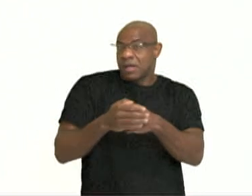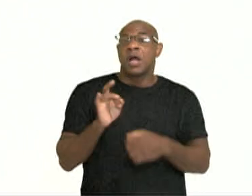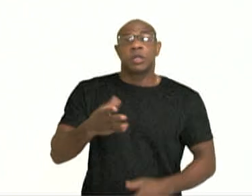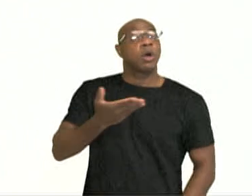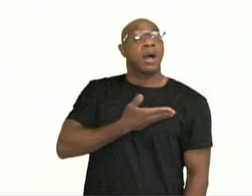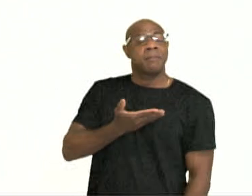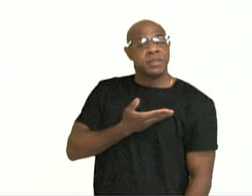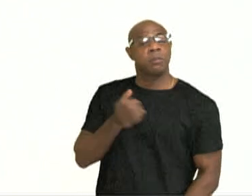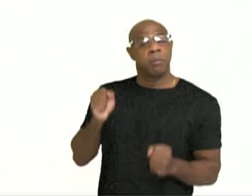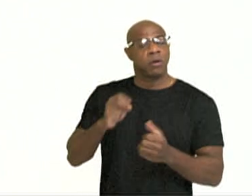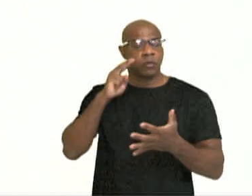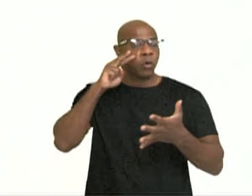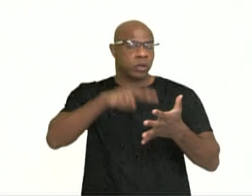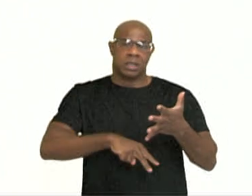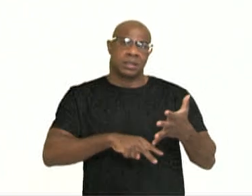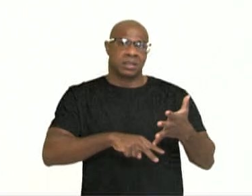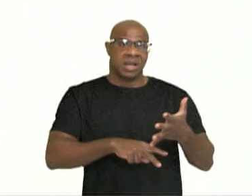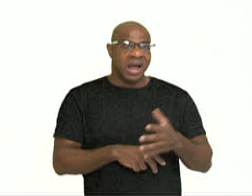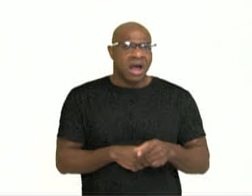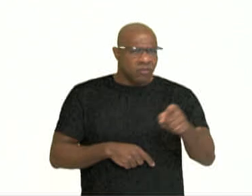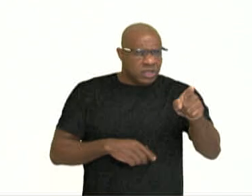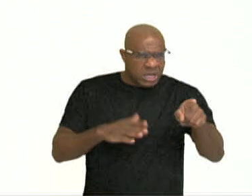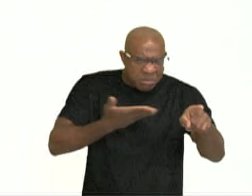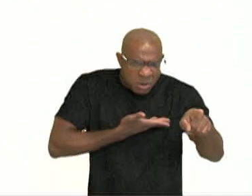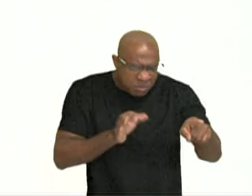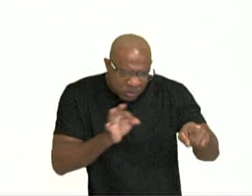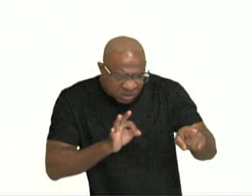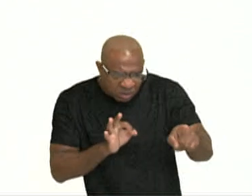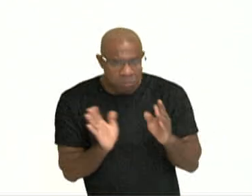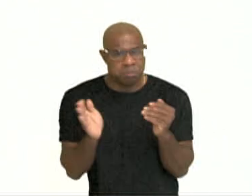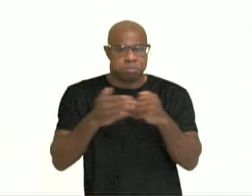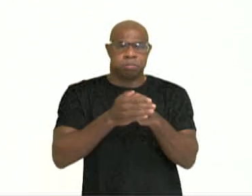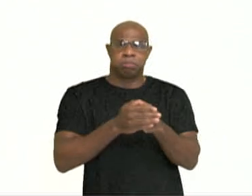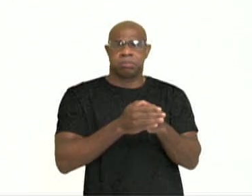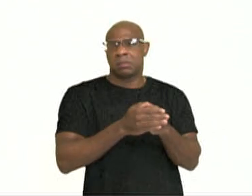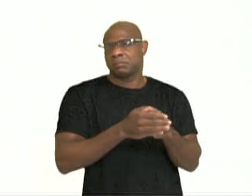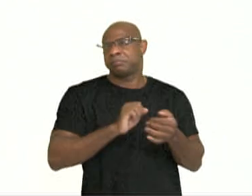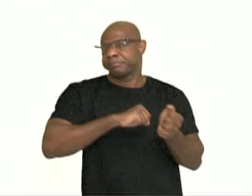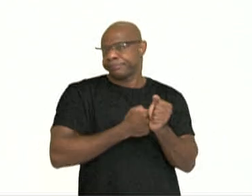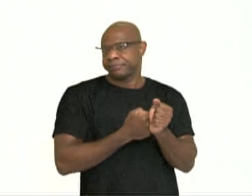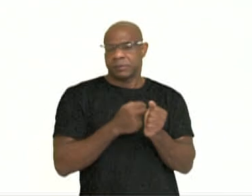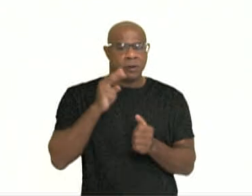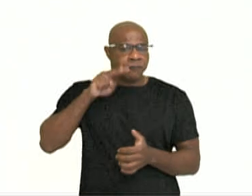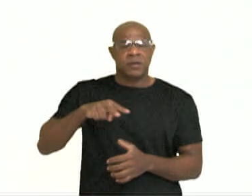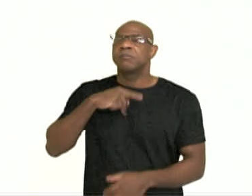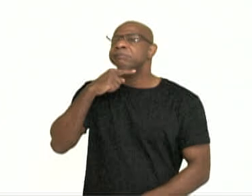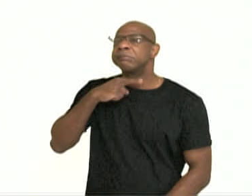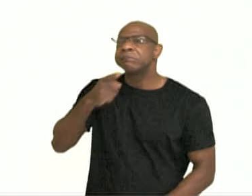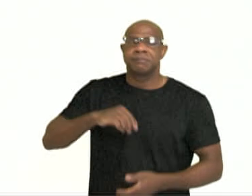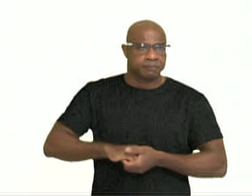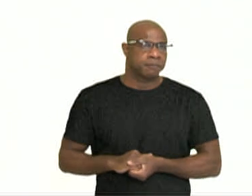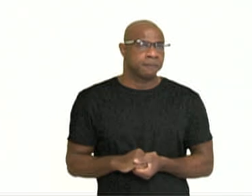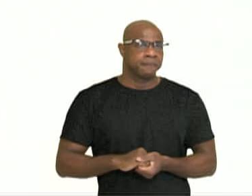sempre estar atento para as configurações da rede social a qual você vai postar alguma coisa.